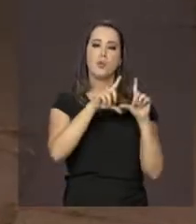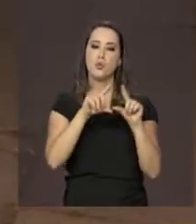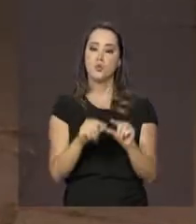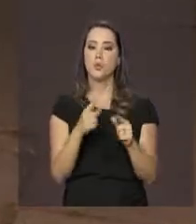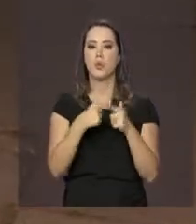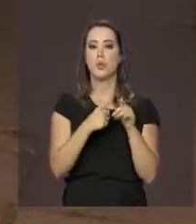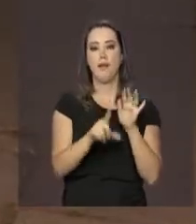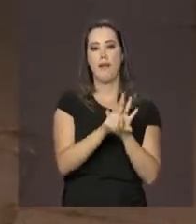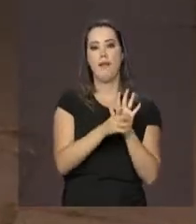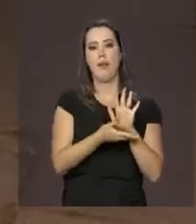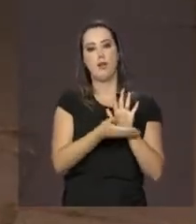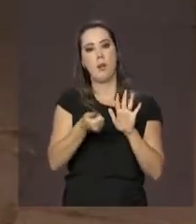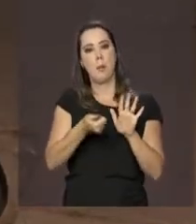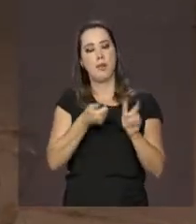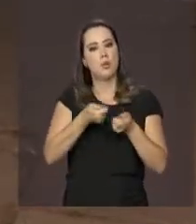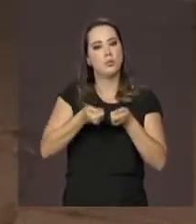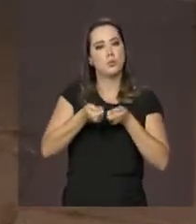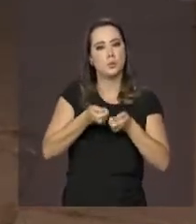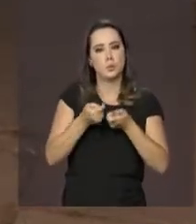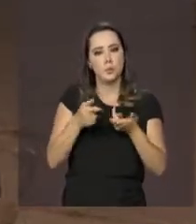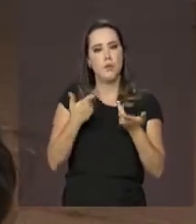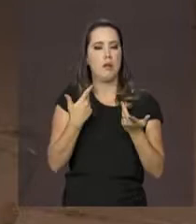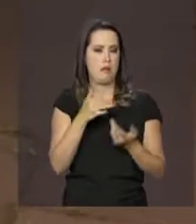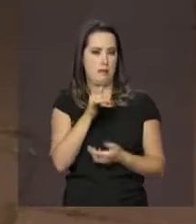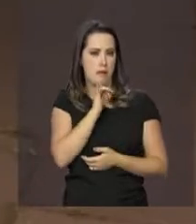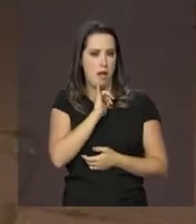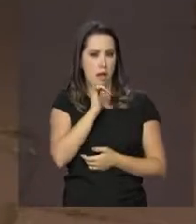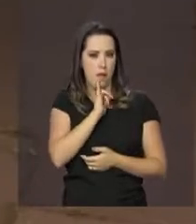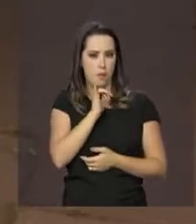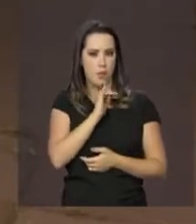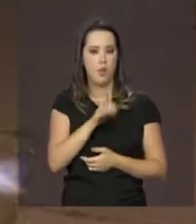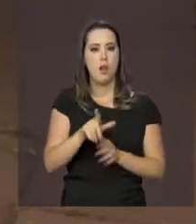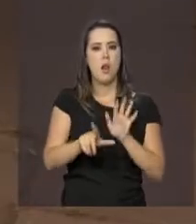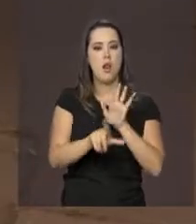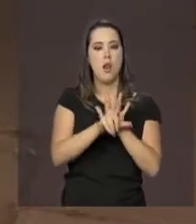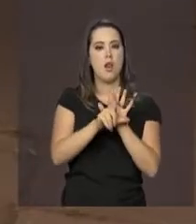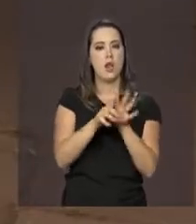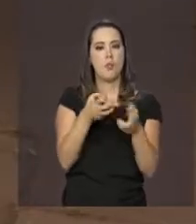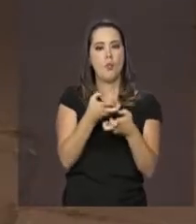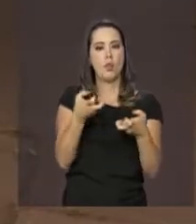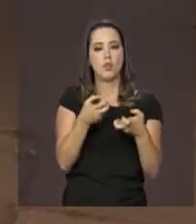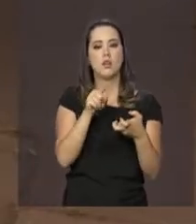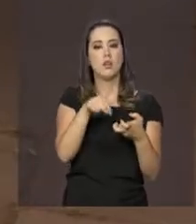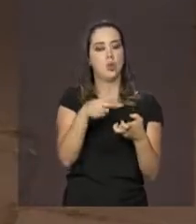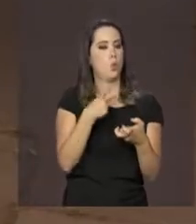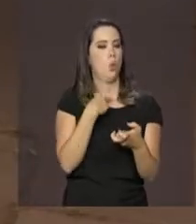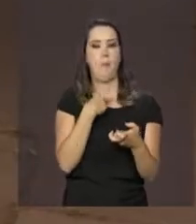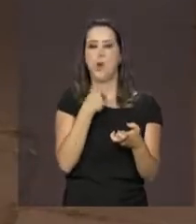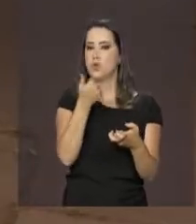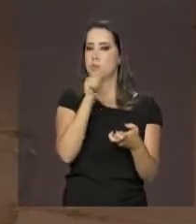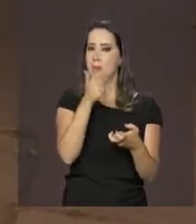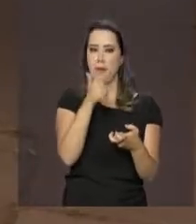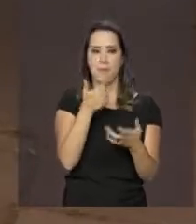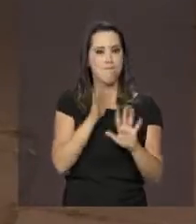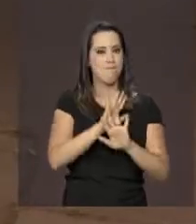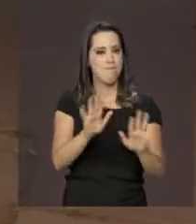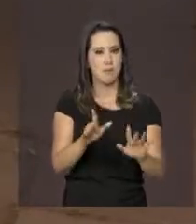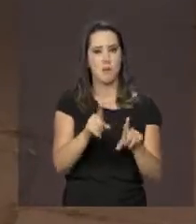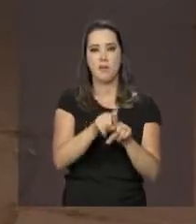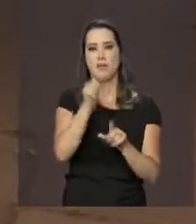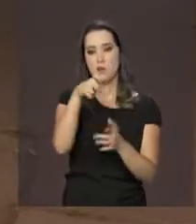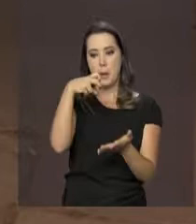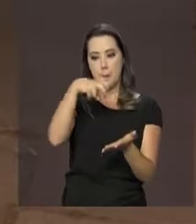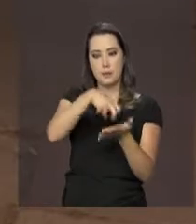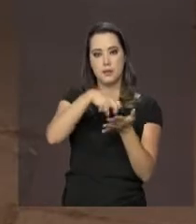agora em 2018 completa dez anos e que trouxe regras e punições mais duras mais rígidas para quem é pego